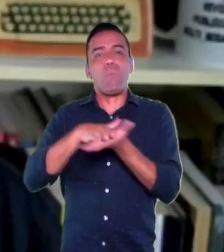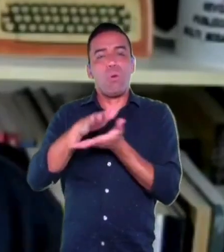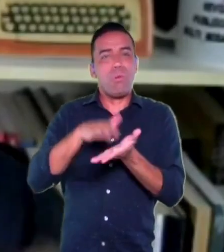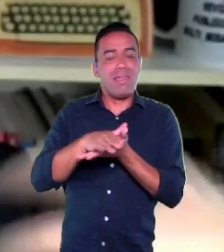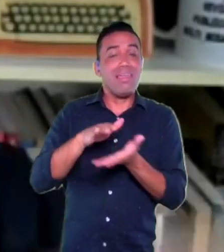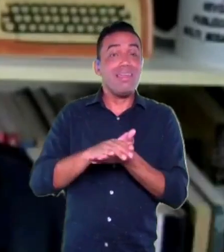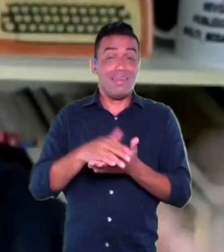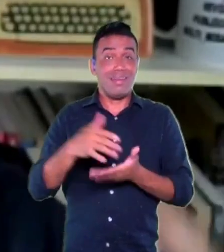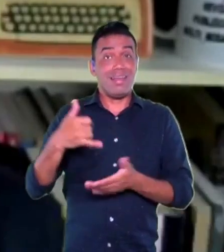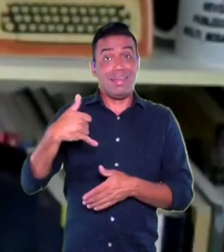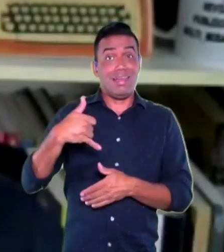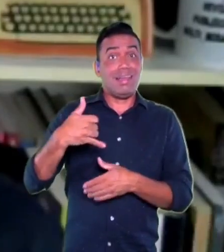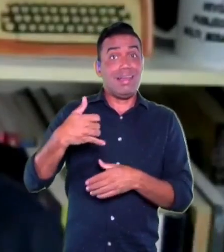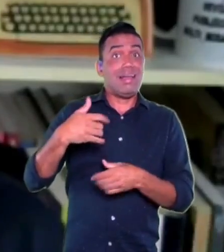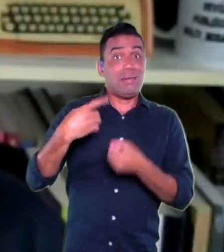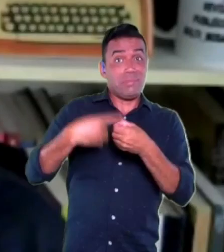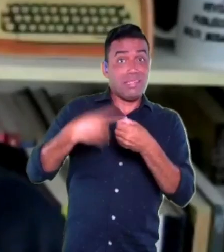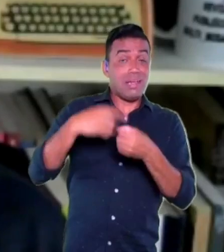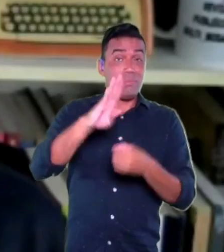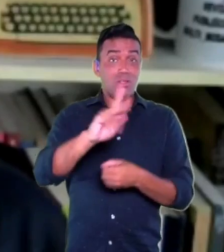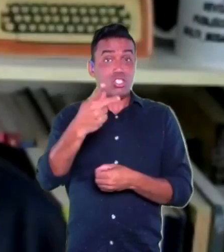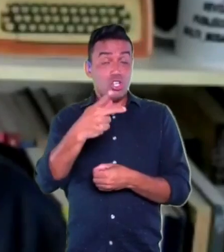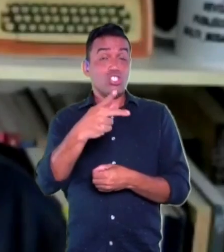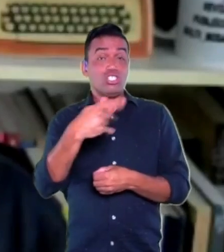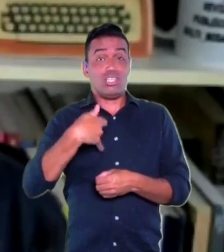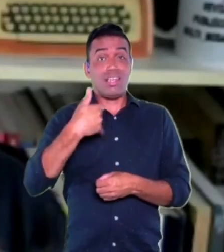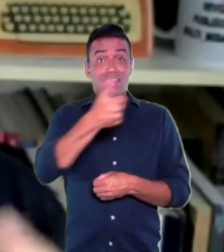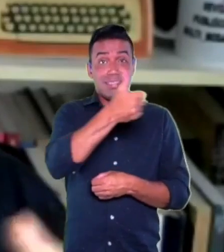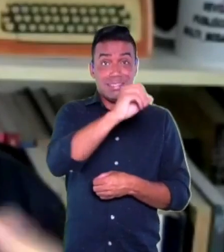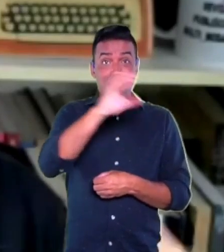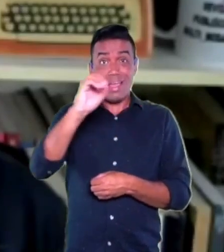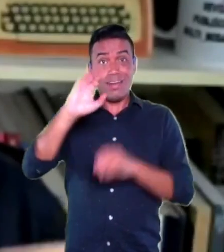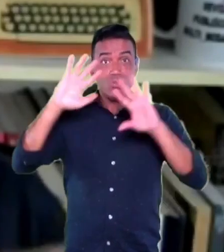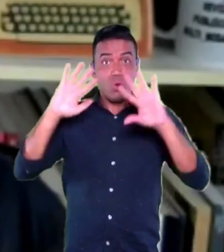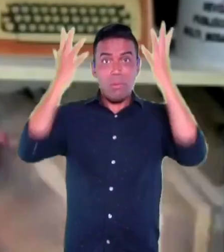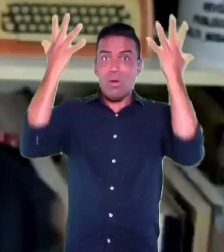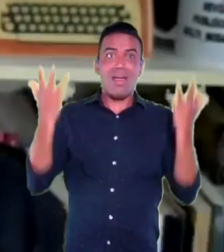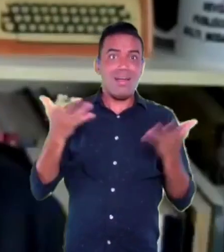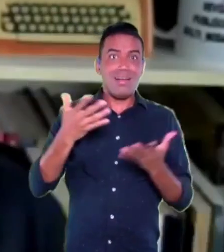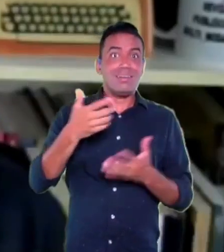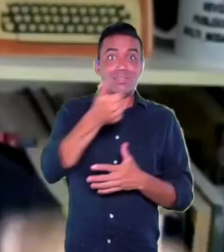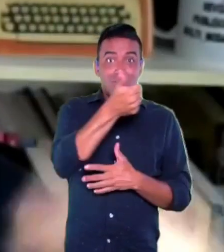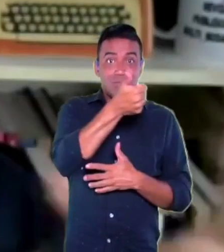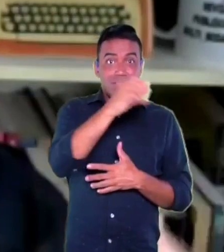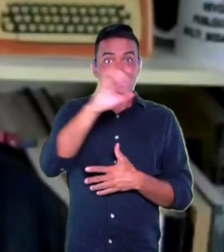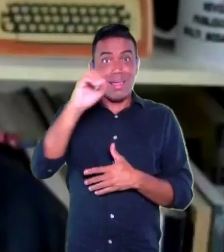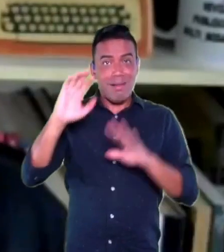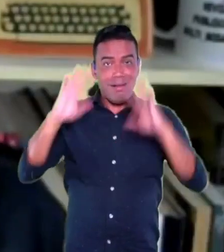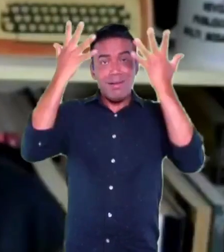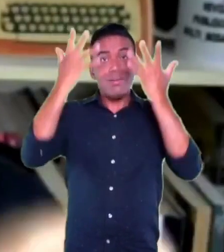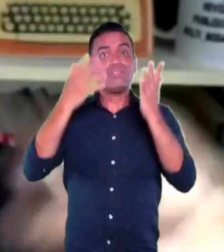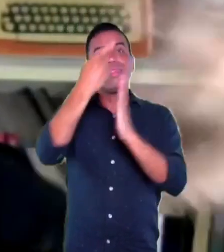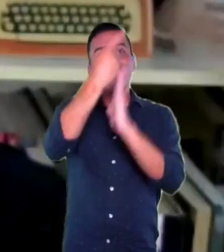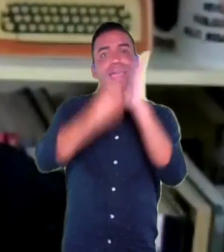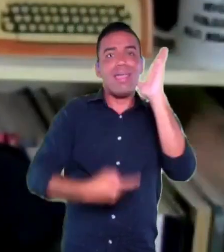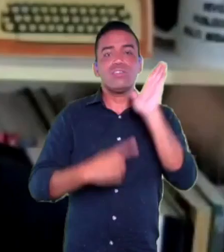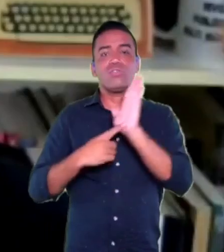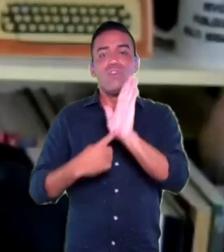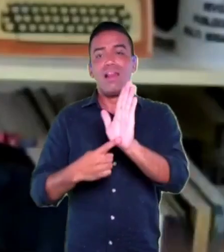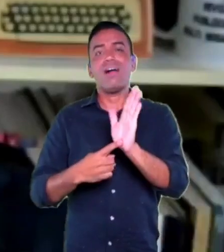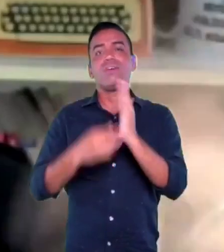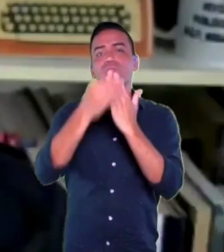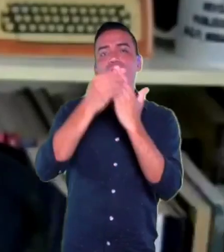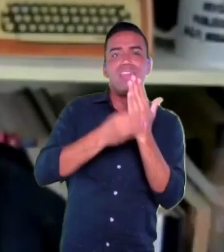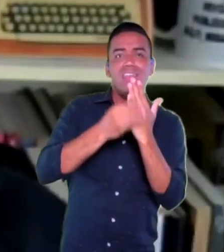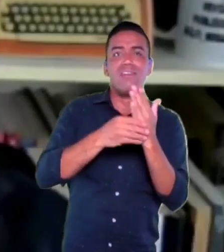100 anos, né? Tinha tudo isso. E saiu, assim, um texto falando da coleção. Falava, coleção